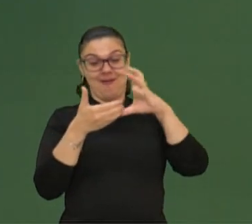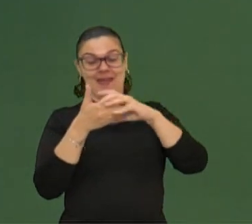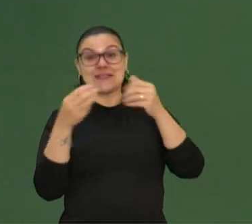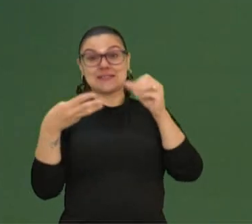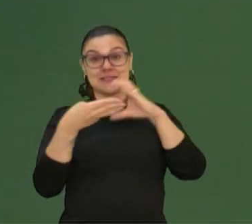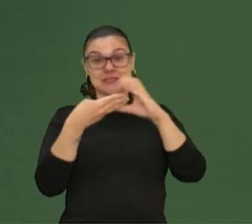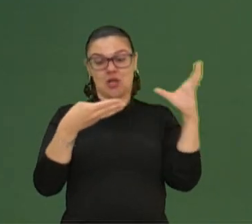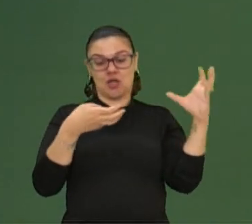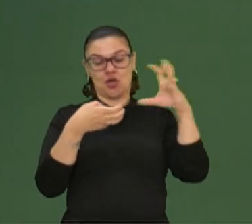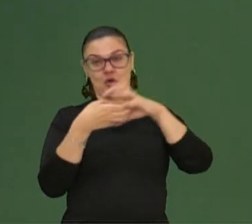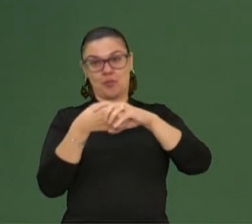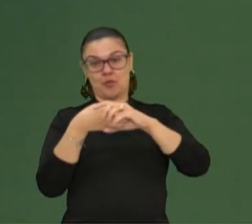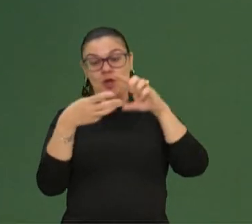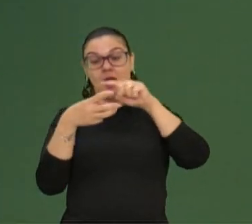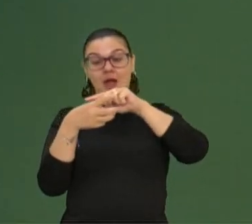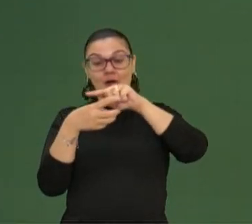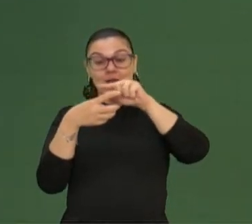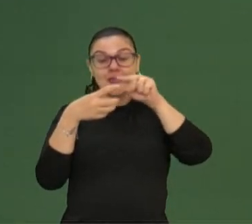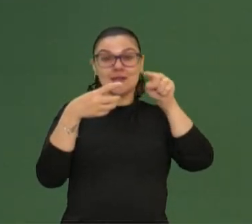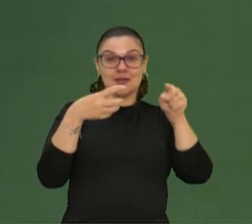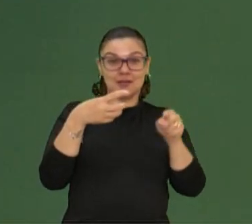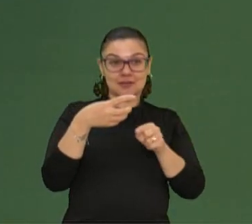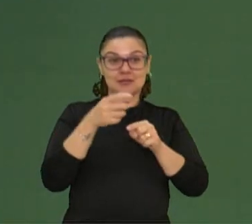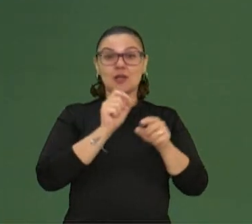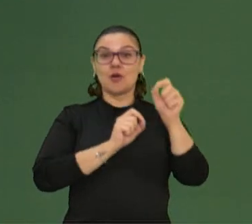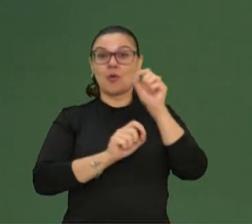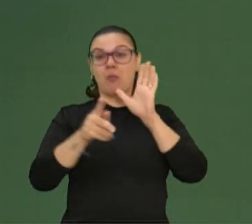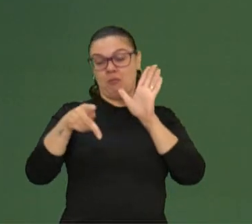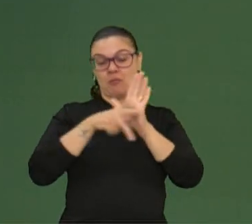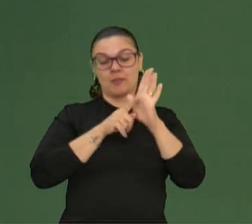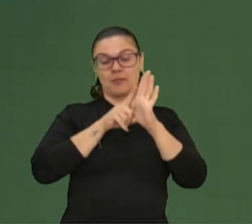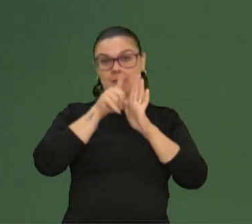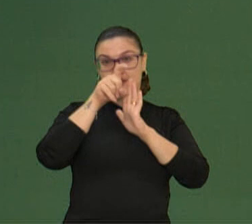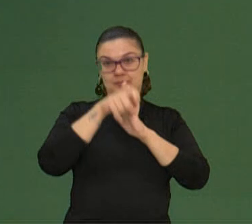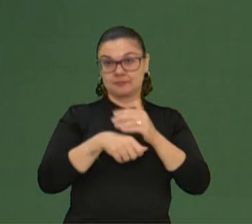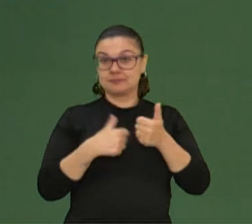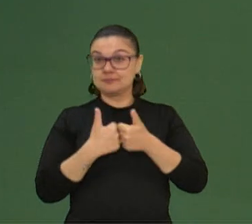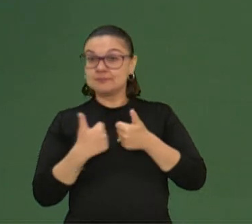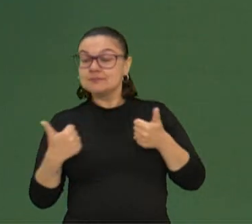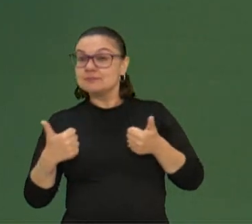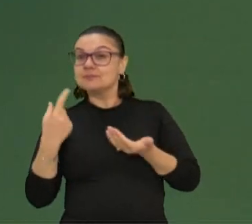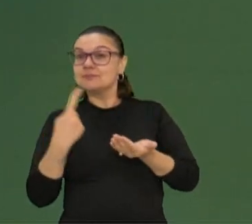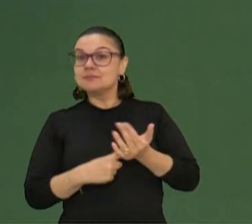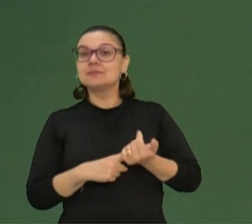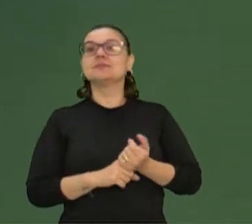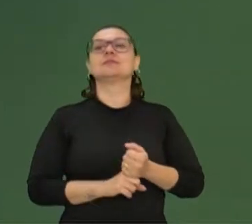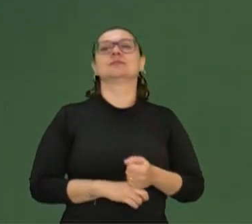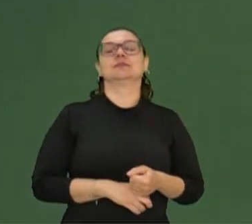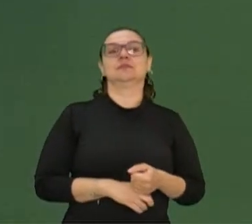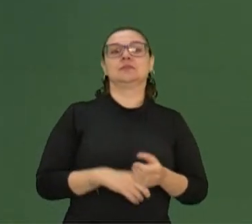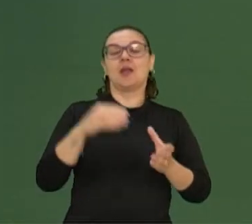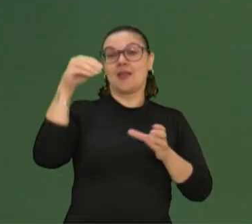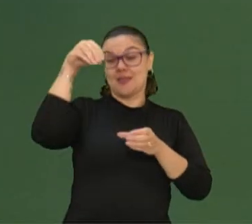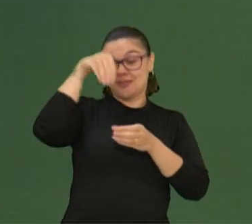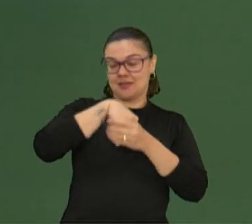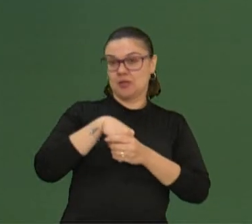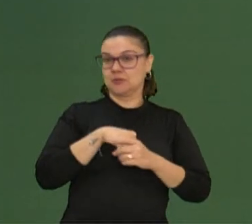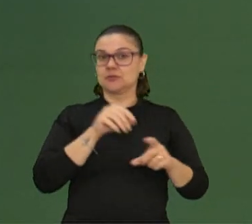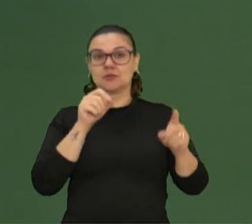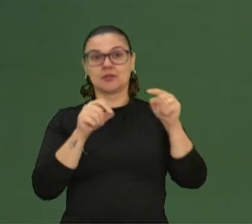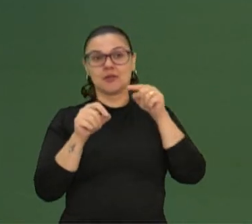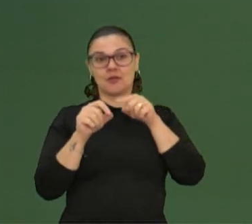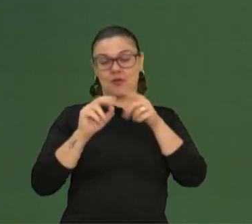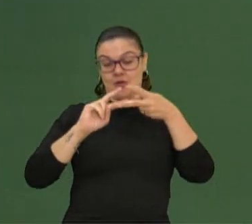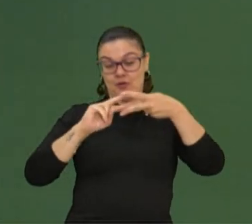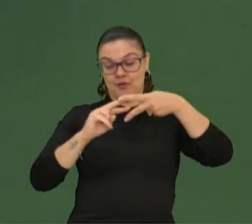englobou. Membrana interna. A interna é da própria bactéria. Combinado? Lá dentro o que tem? O